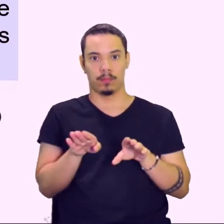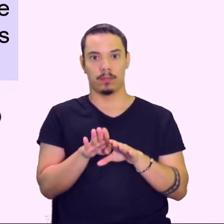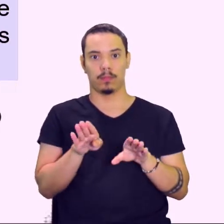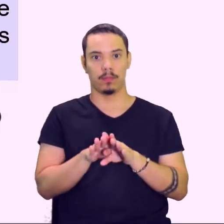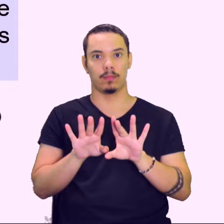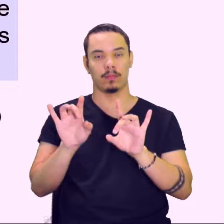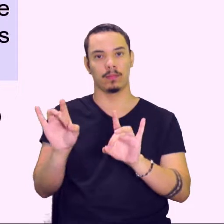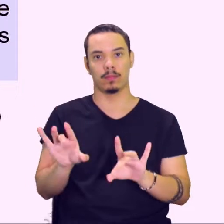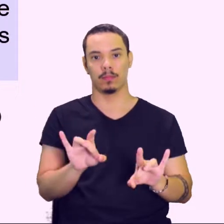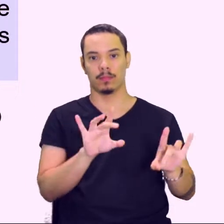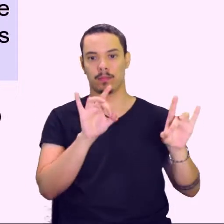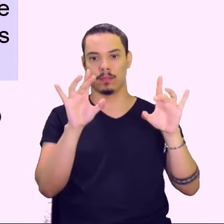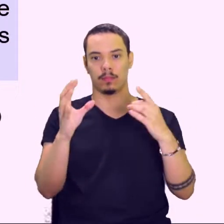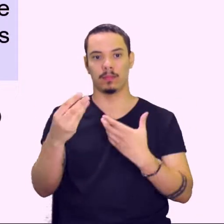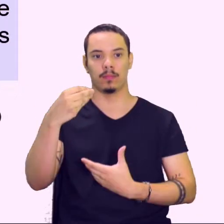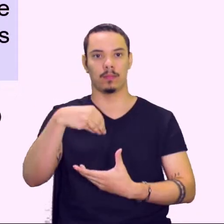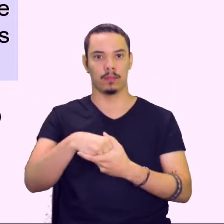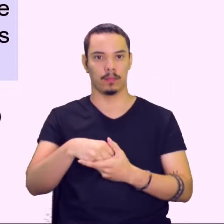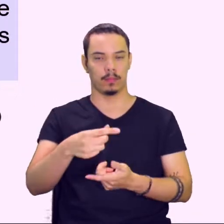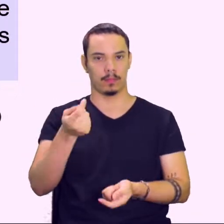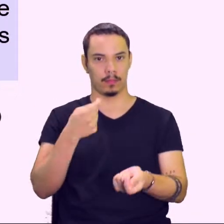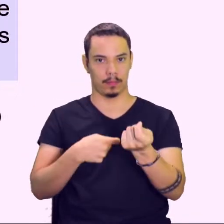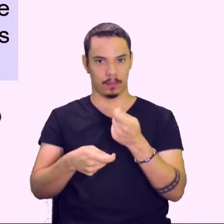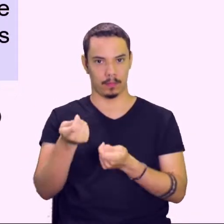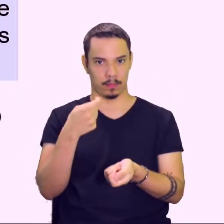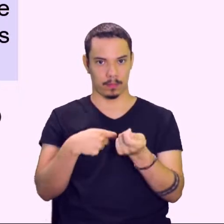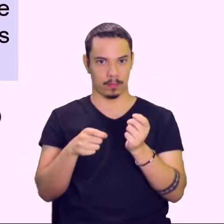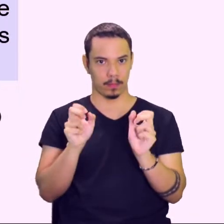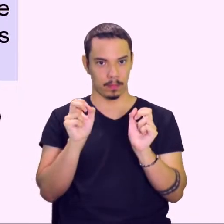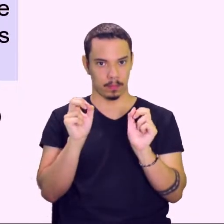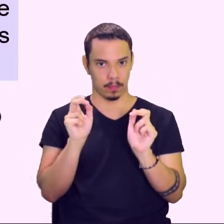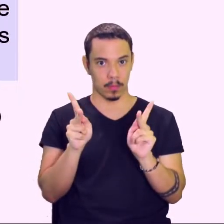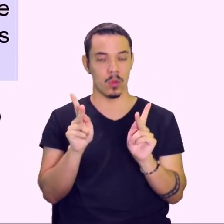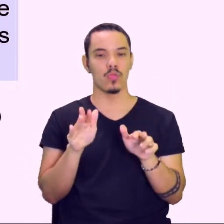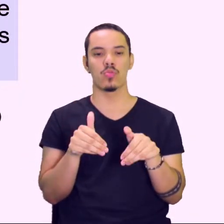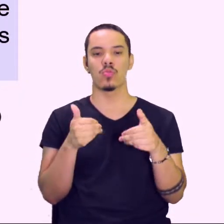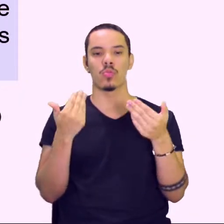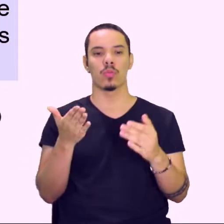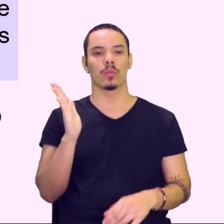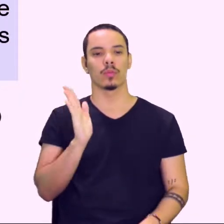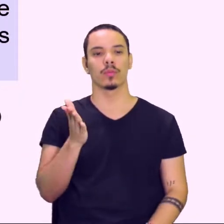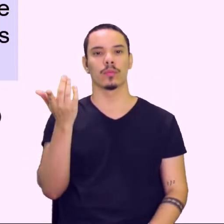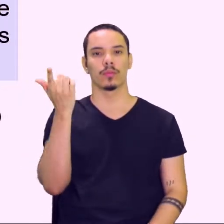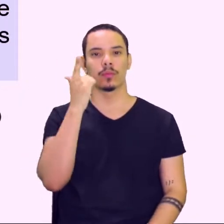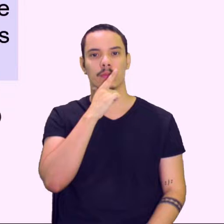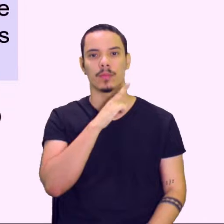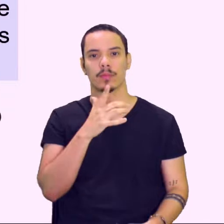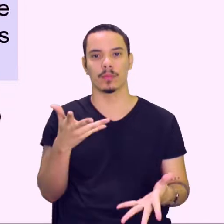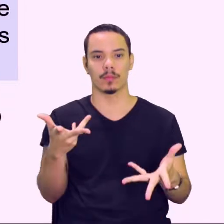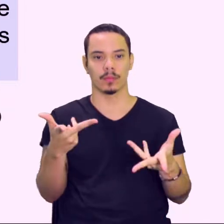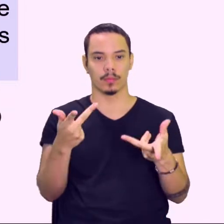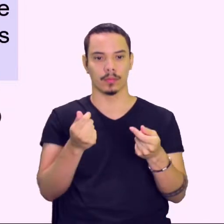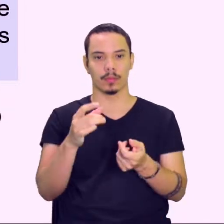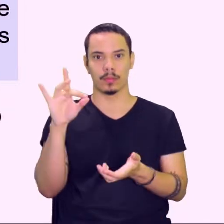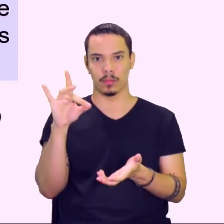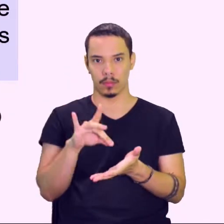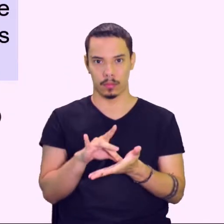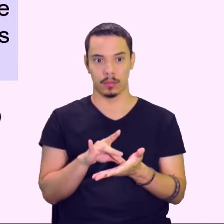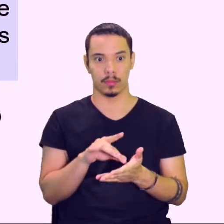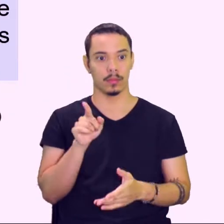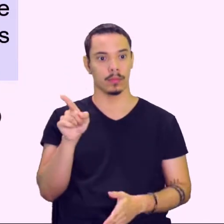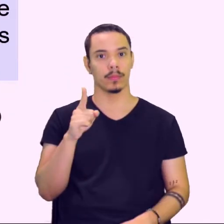especial de administração, aos quais se aplicam garantias adequadas da proteção. Isso aqui é